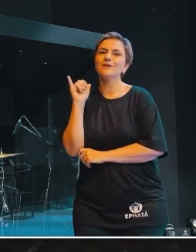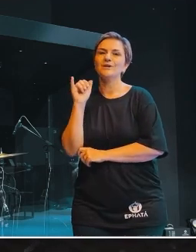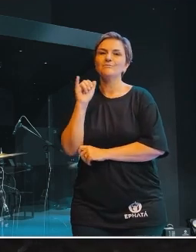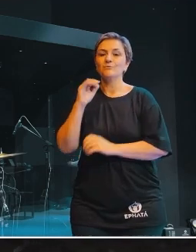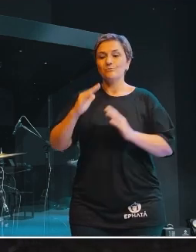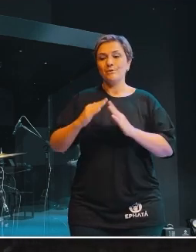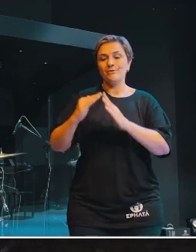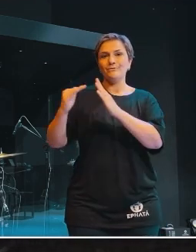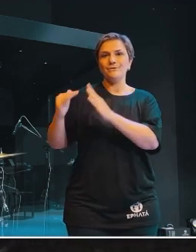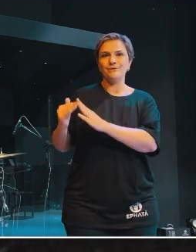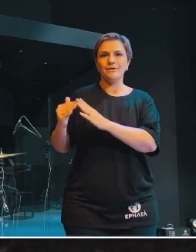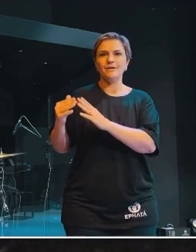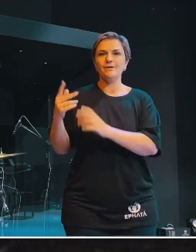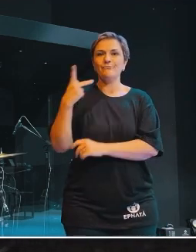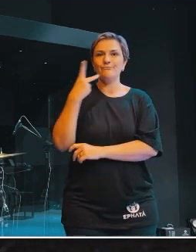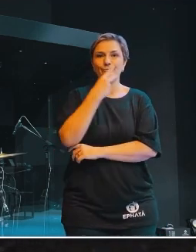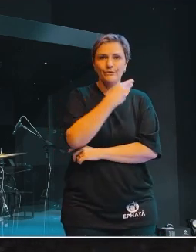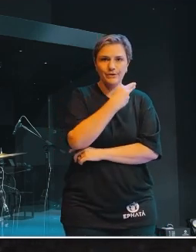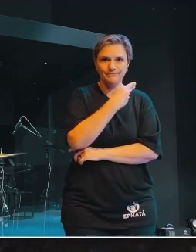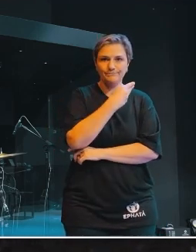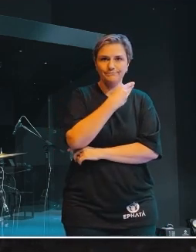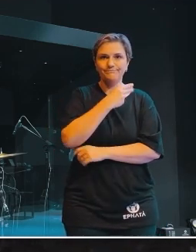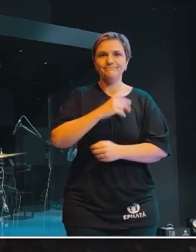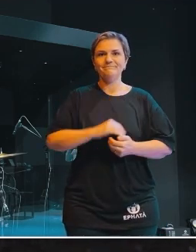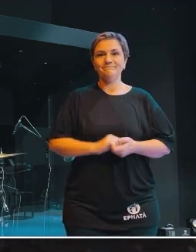Não olha para o lado.